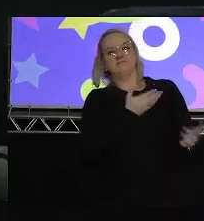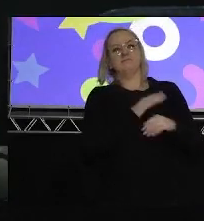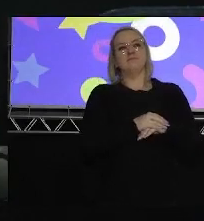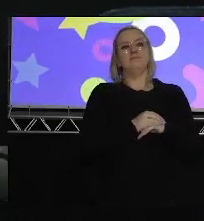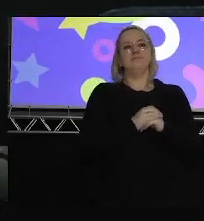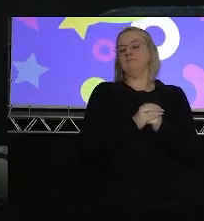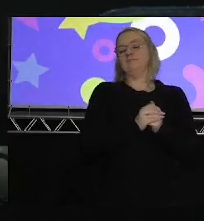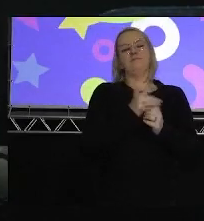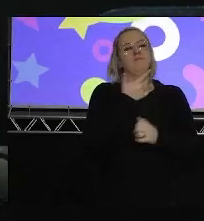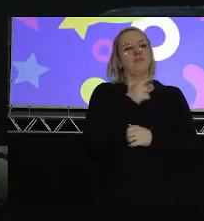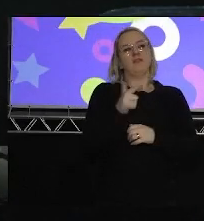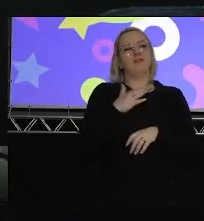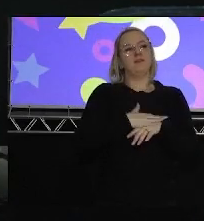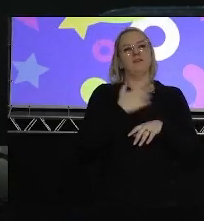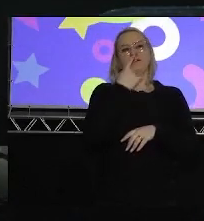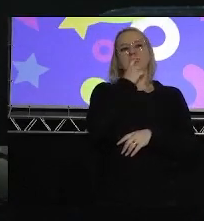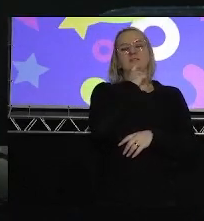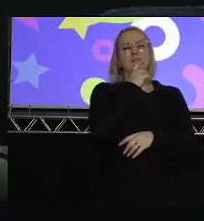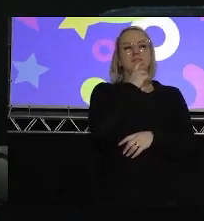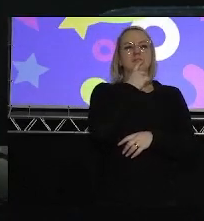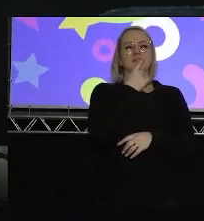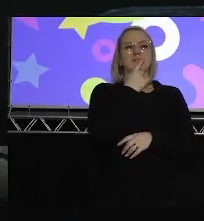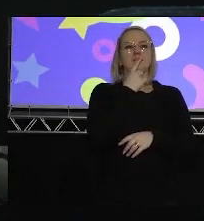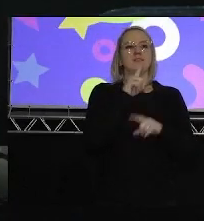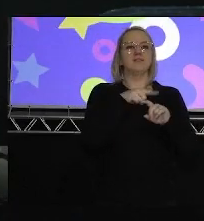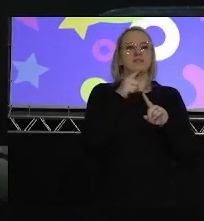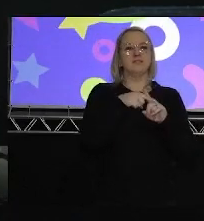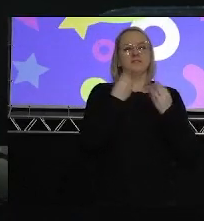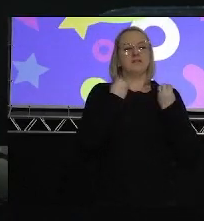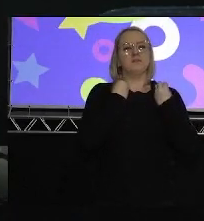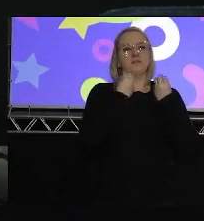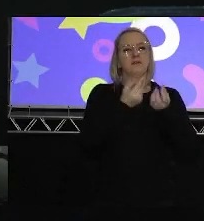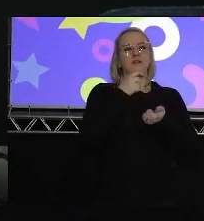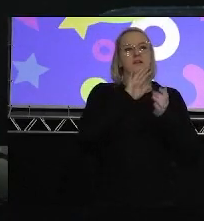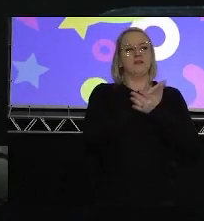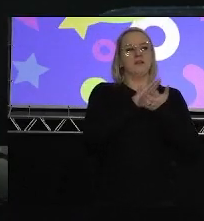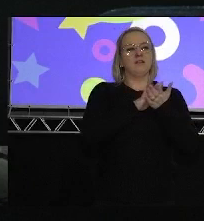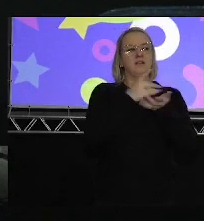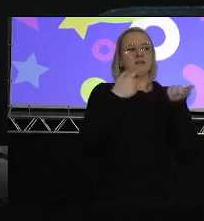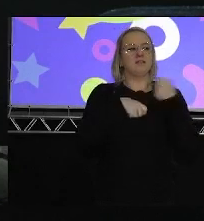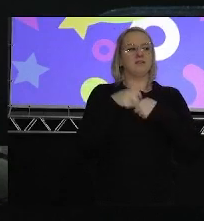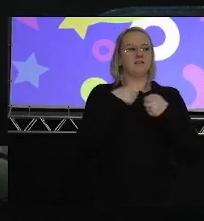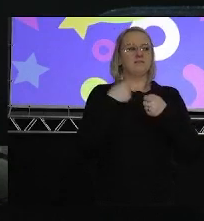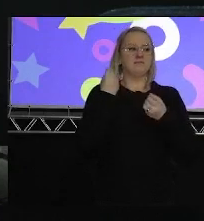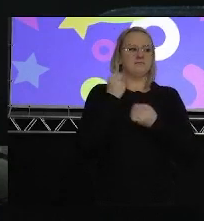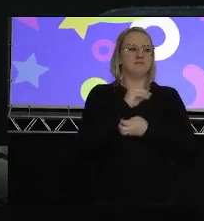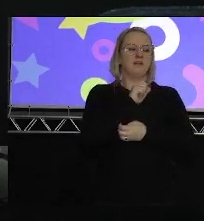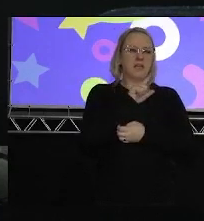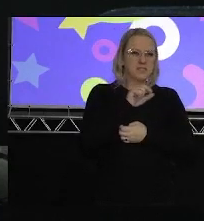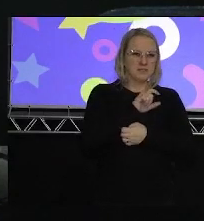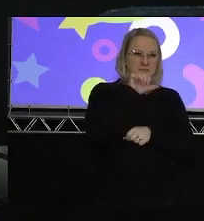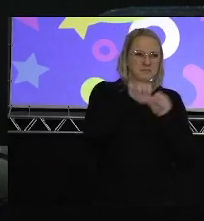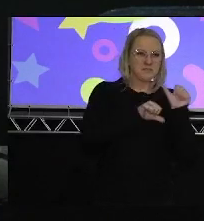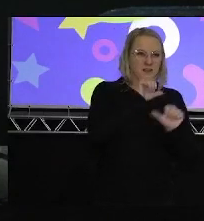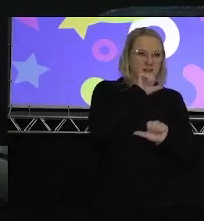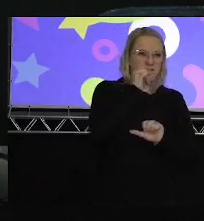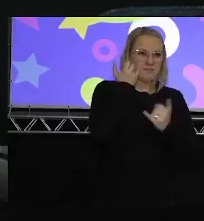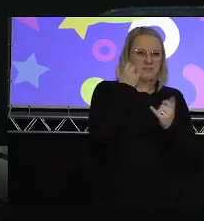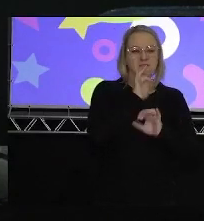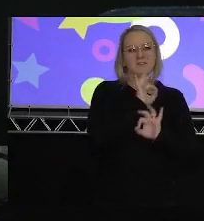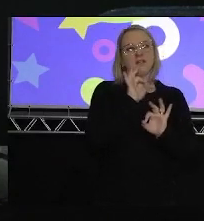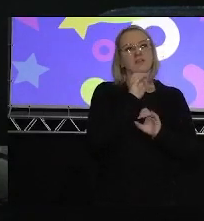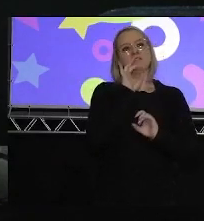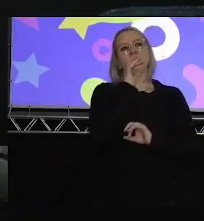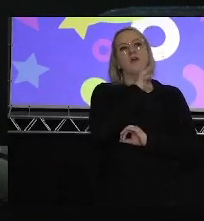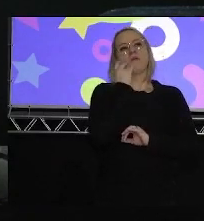Não tem mais pedido desse tipo de coisa, porque isso não faz sentido, não quer ganhar para o negócio. Cara, se está azul, deixa azul. Vai mudar alguma coisa a informação que está nele? Não, é só a